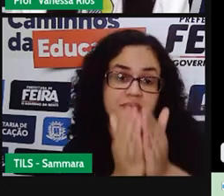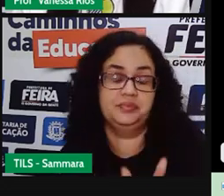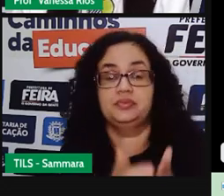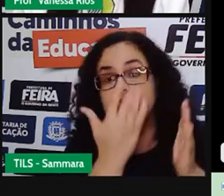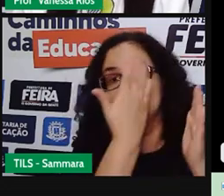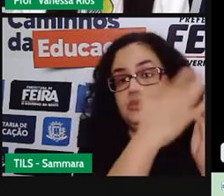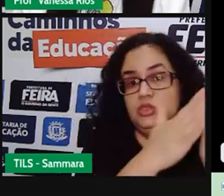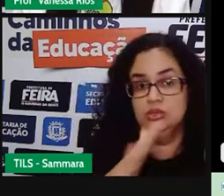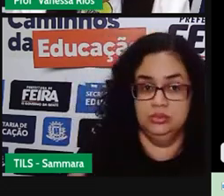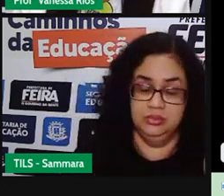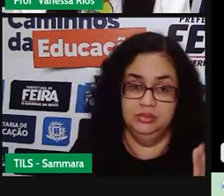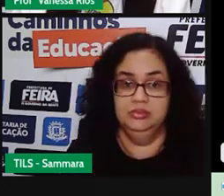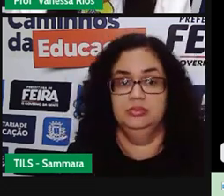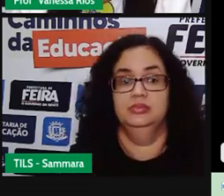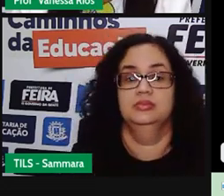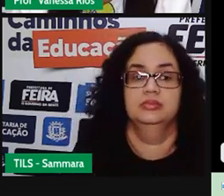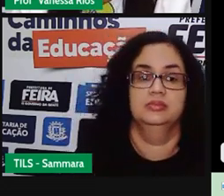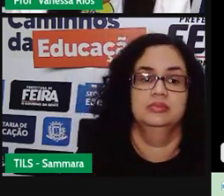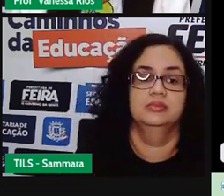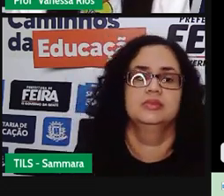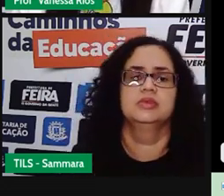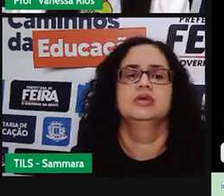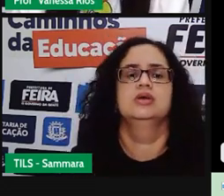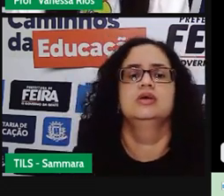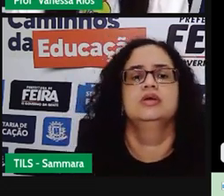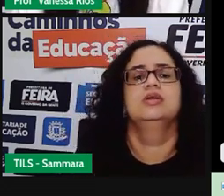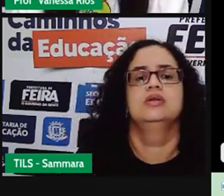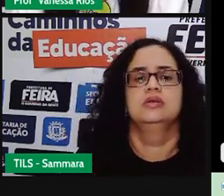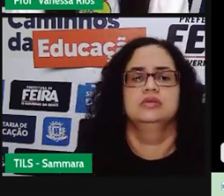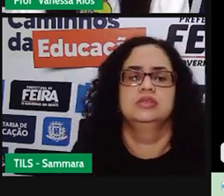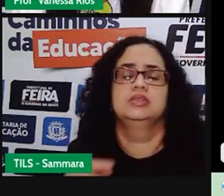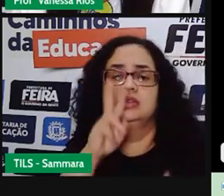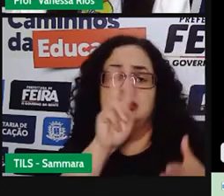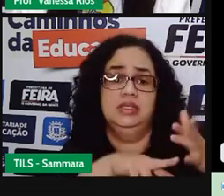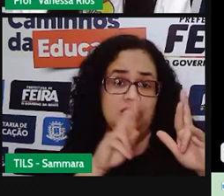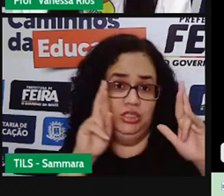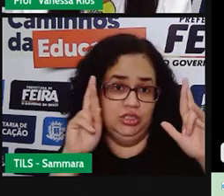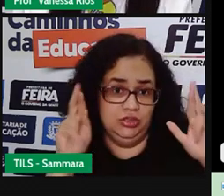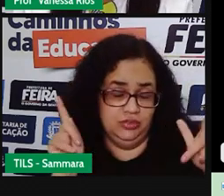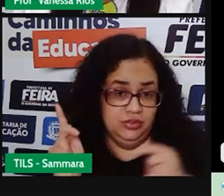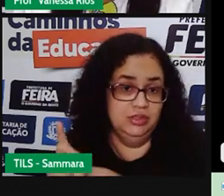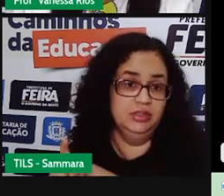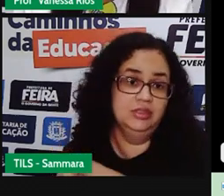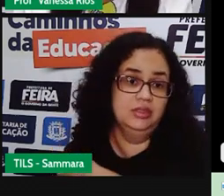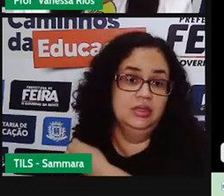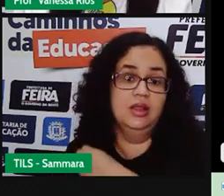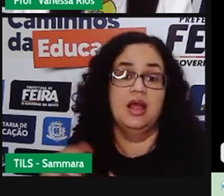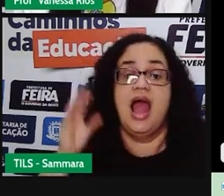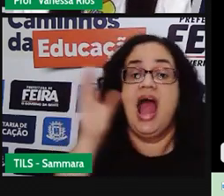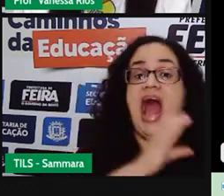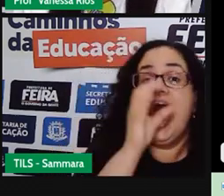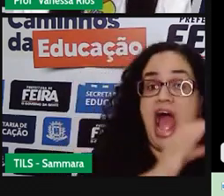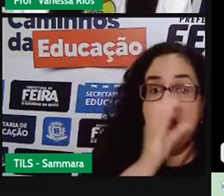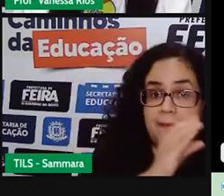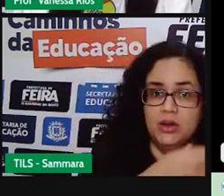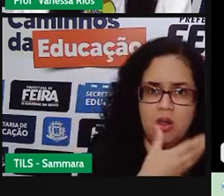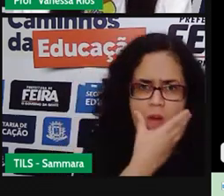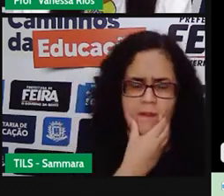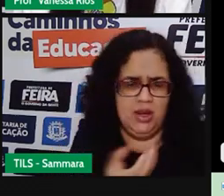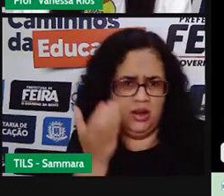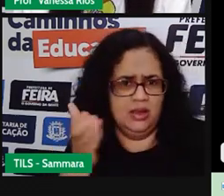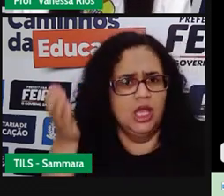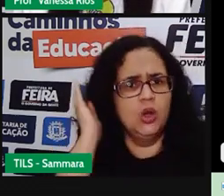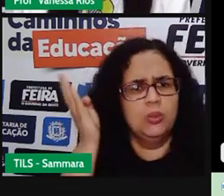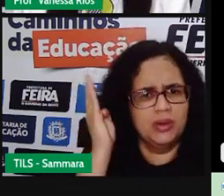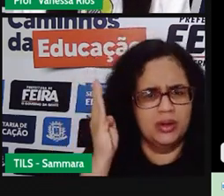Vou tentar ler mais rápido. O menino quer um burrinho para passear, o menino manso que não corre nem pula, mas que sabe conversar. O